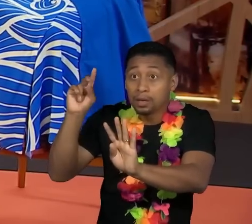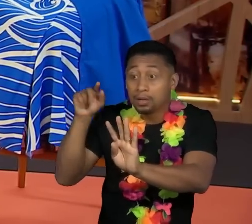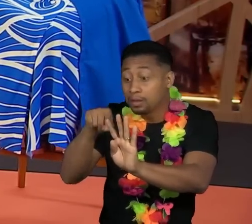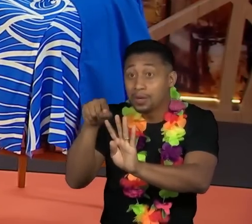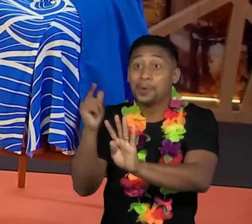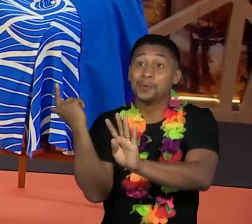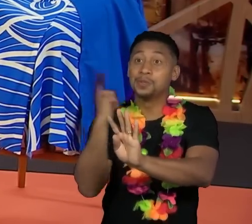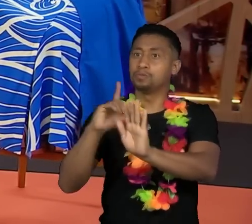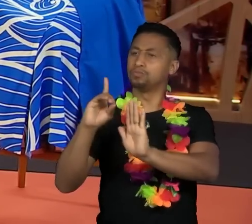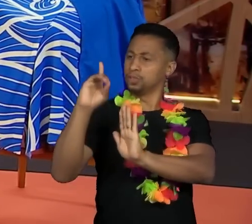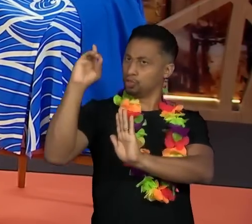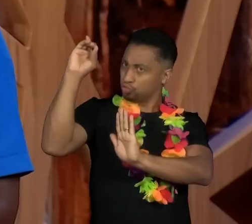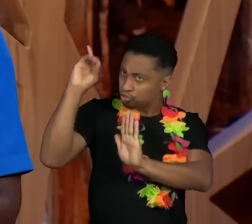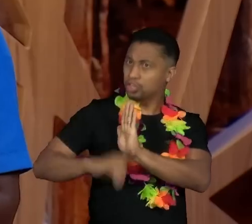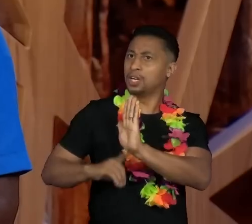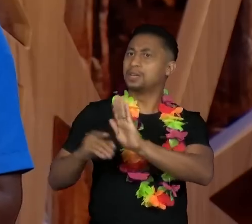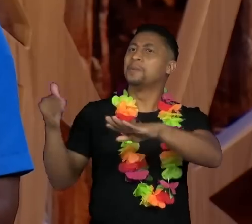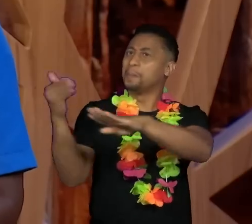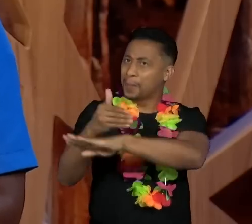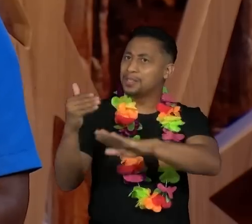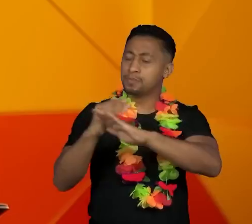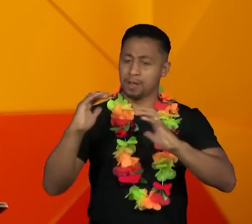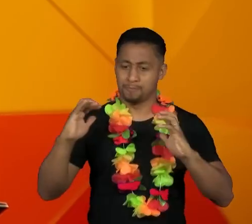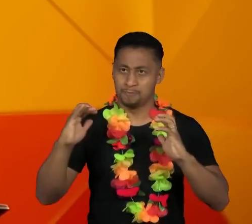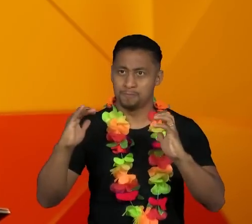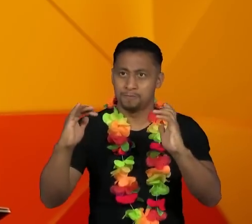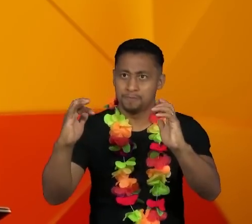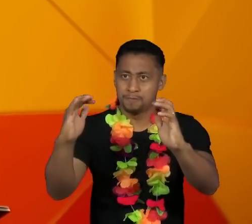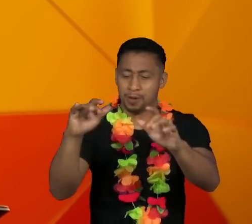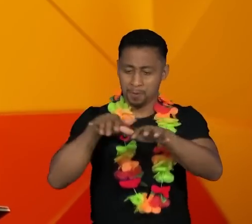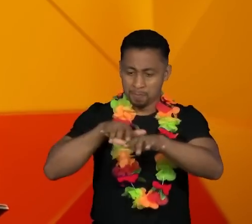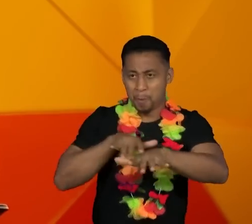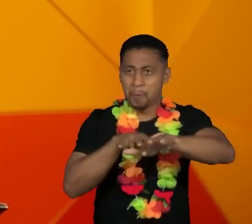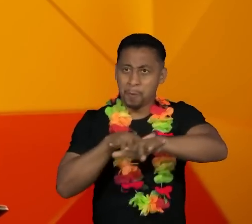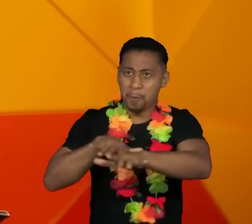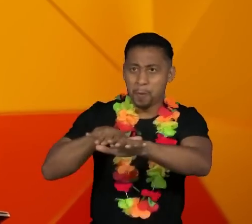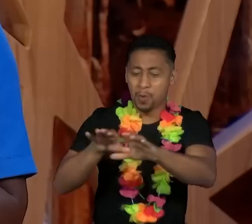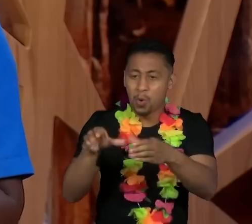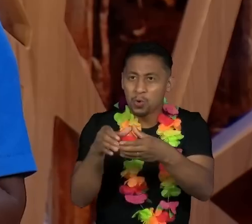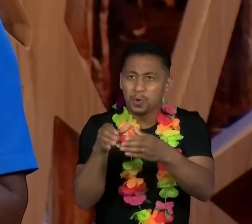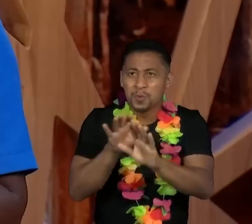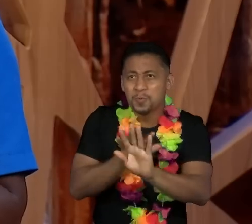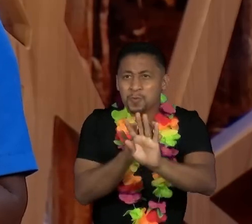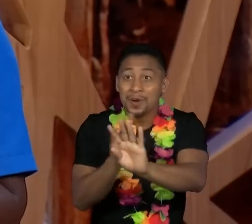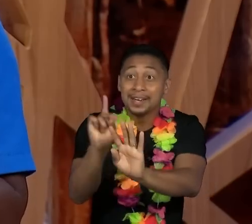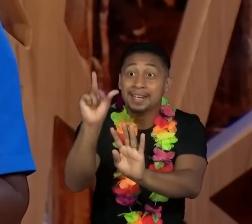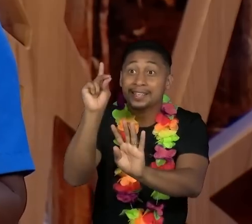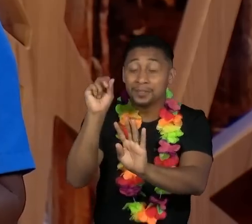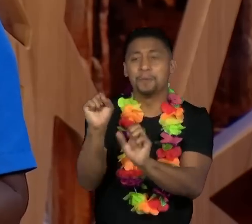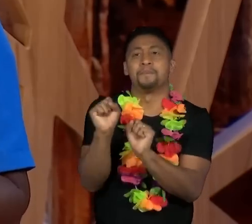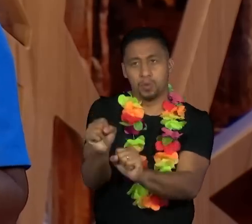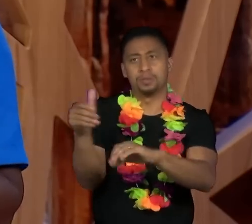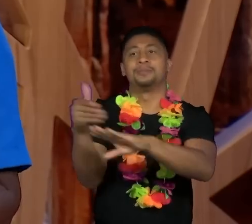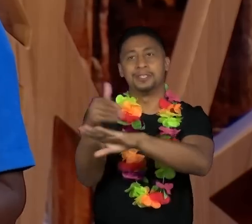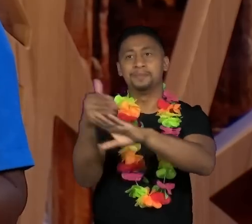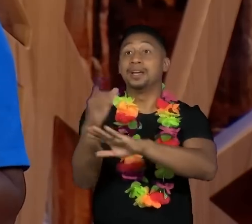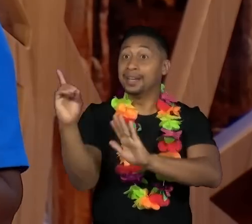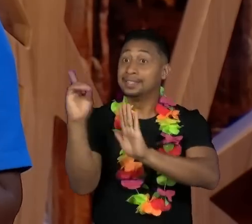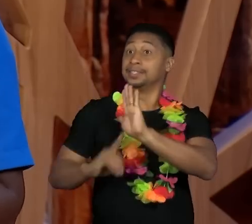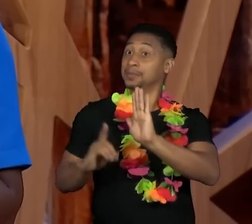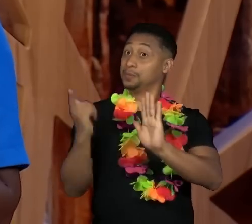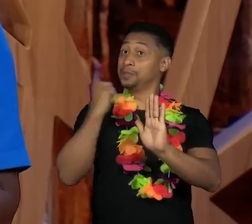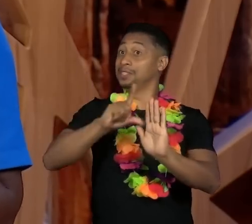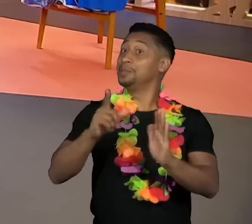do sambódromo. E o sambódromo é uma conquista dessa velha guarda. Elas conquistaram. Né? Então, assim, foi um movimento político